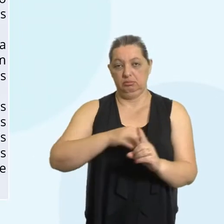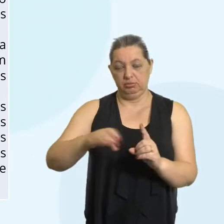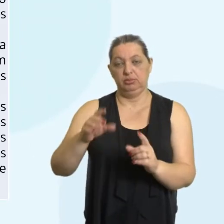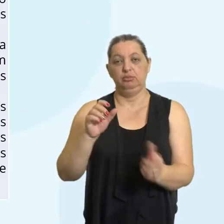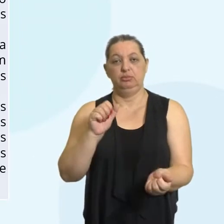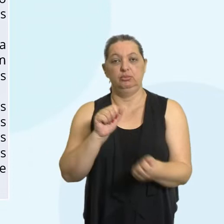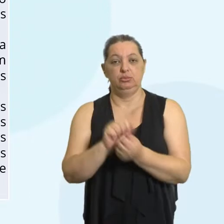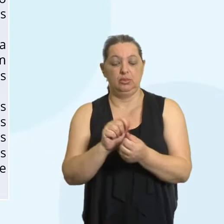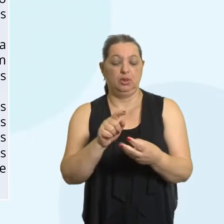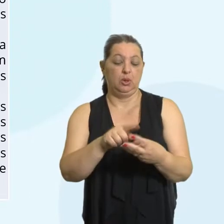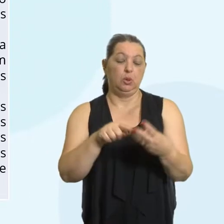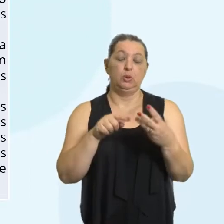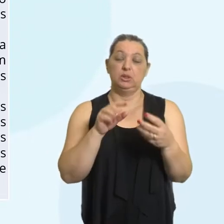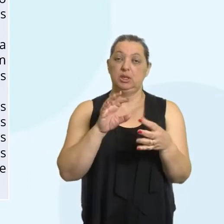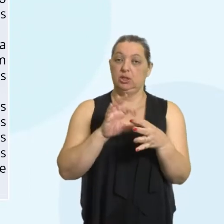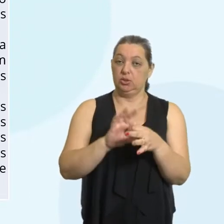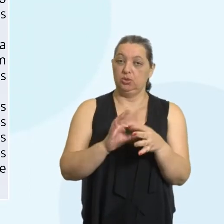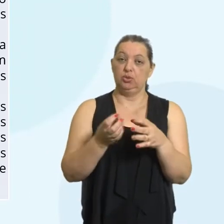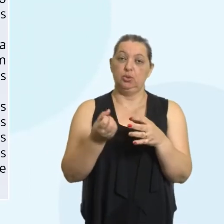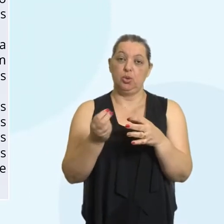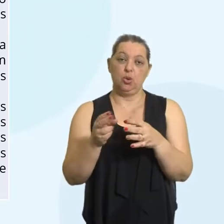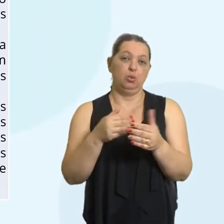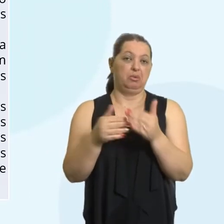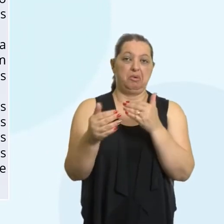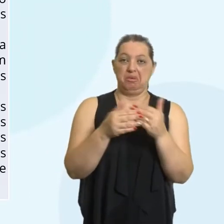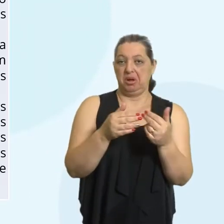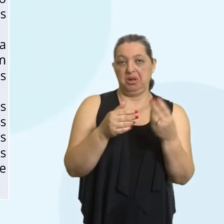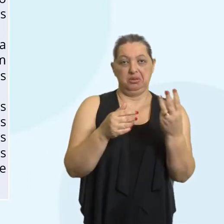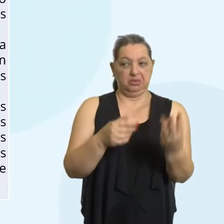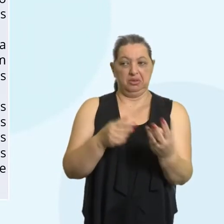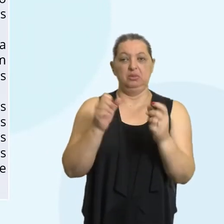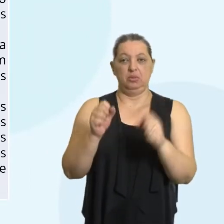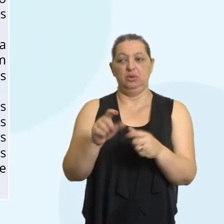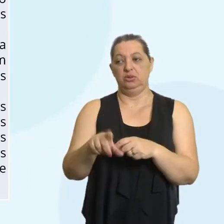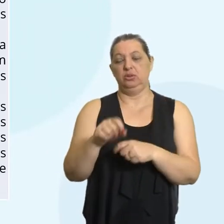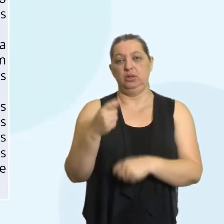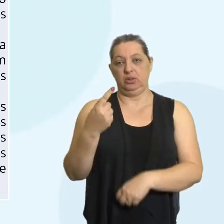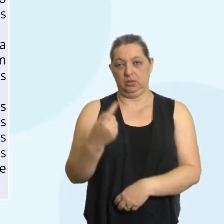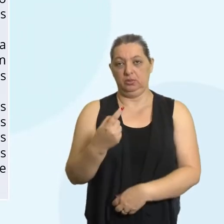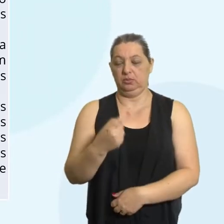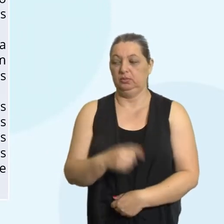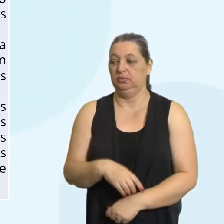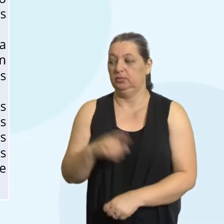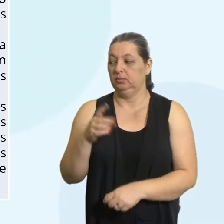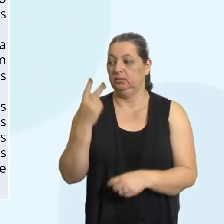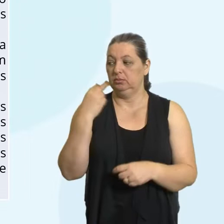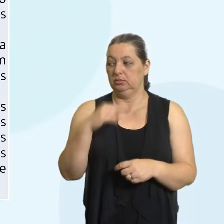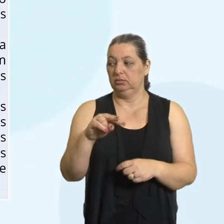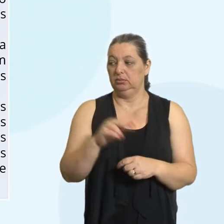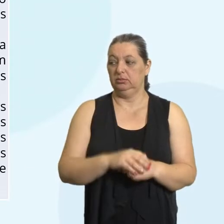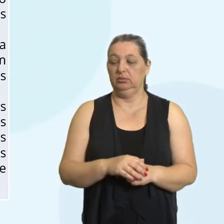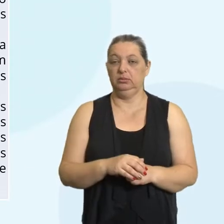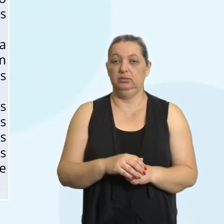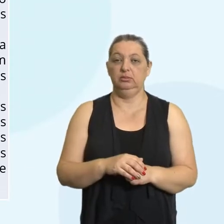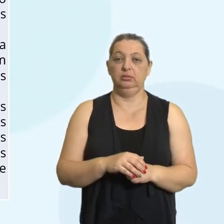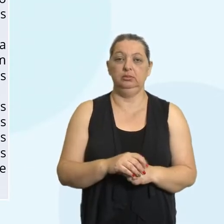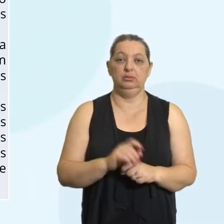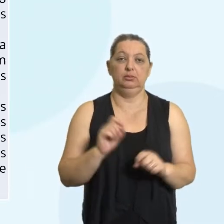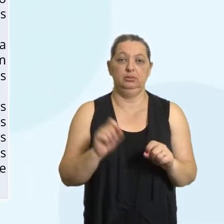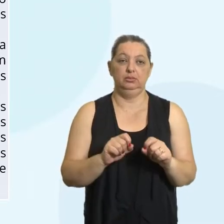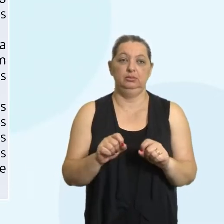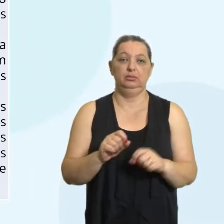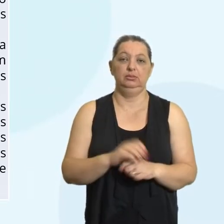três juntos qualquer um dos três pode apresentar essas obras duas aulas só para olhar a obra discute obra simples